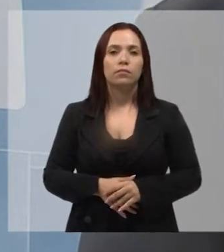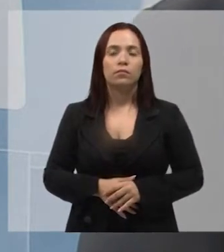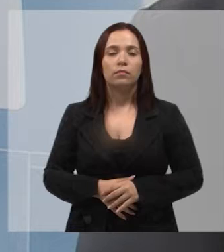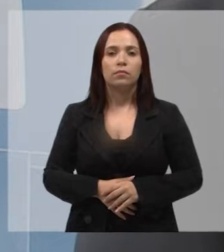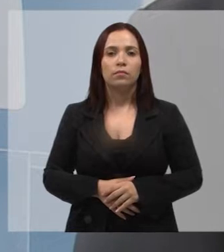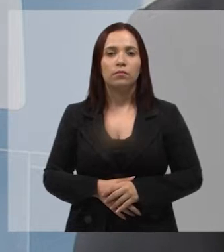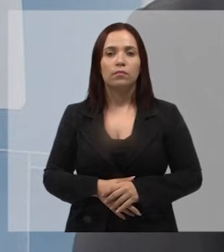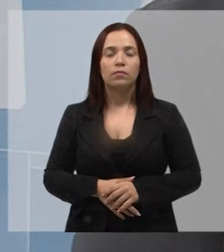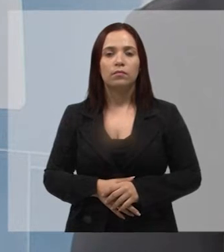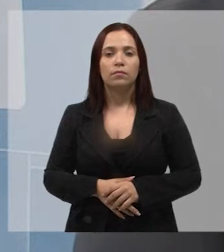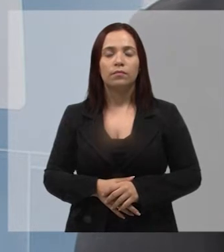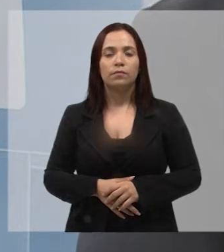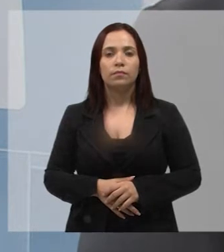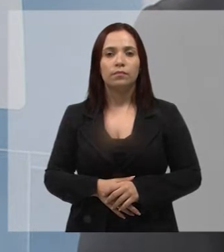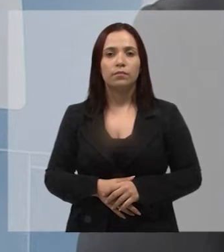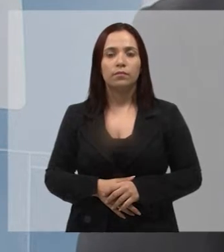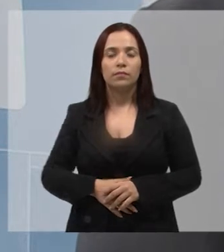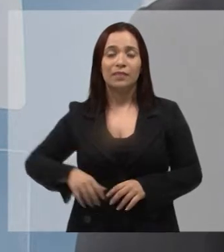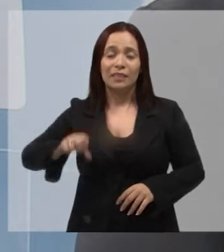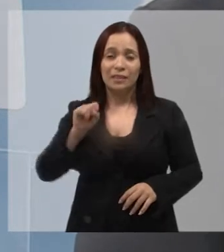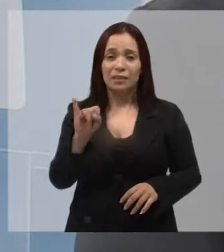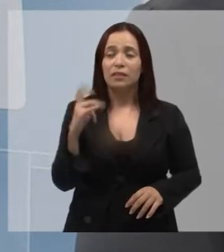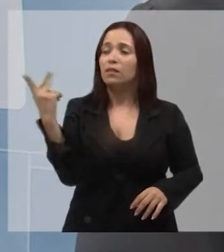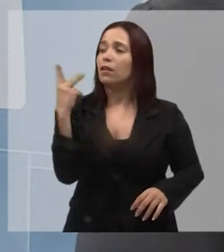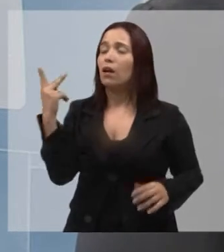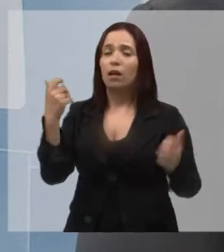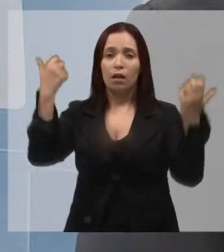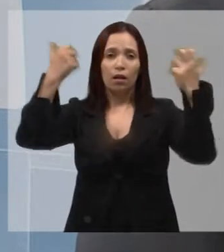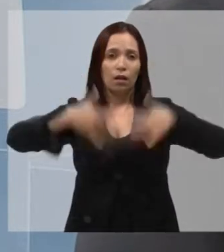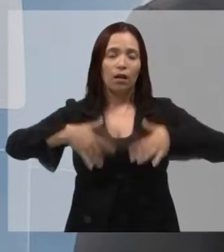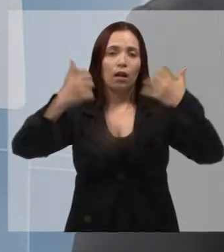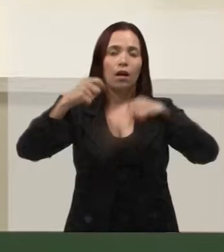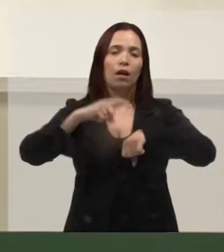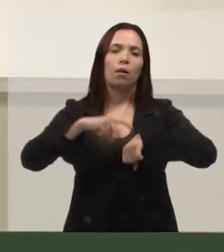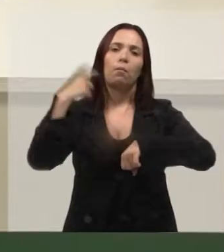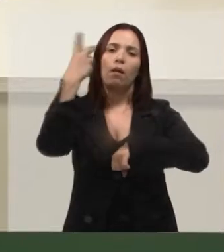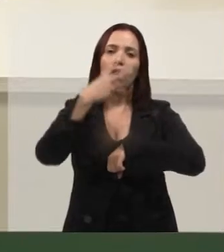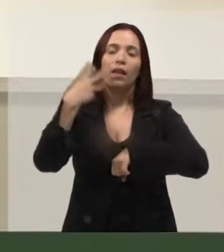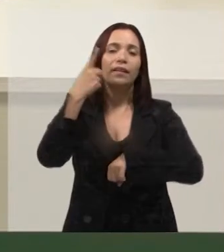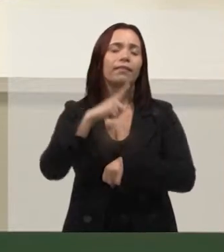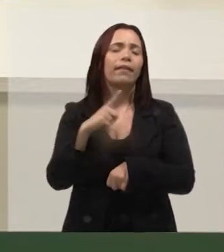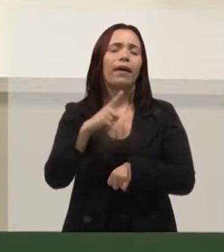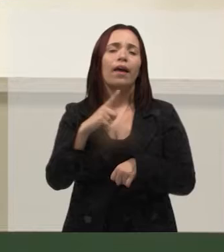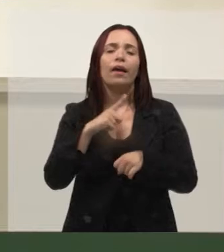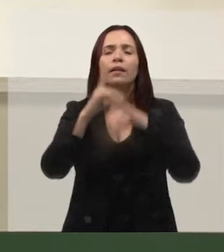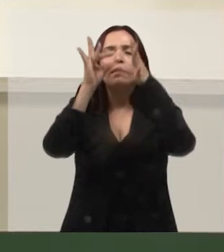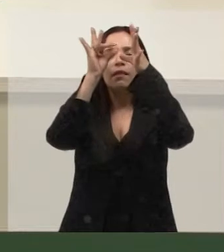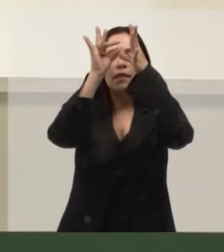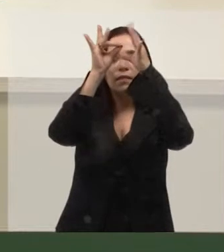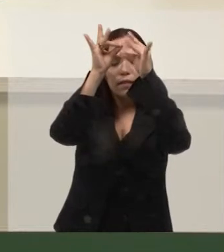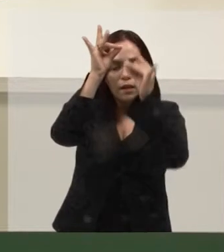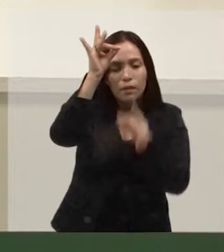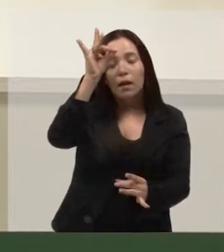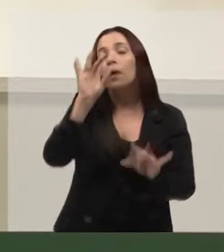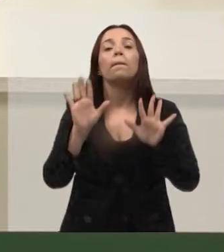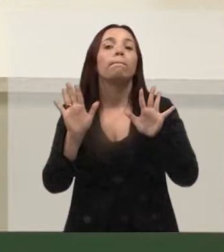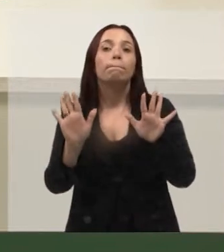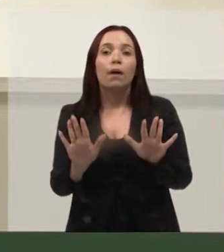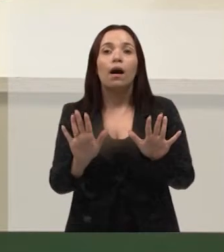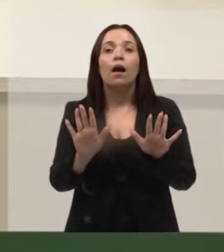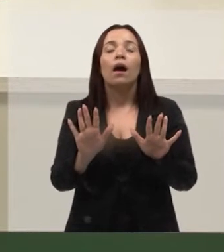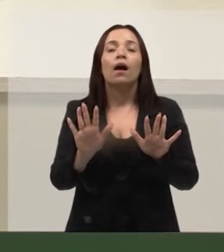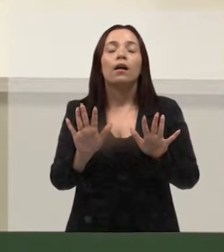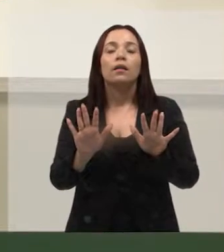uma funcionando. Se a gente fosse falar desse assunto, seria horas e horas. Aqui, porque tem muita coisa para falar sobre isso. Mas quero dizer para vocês